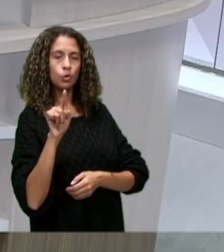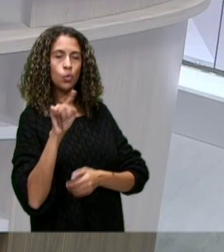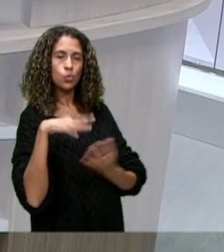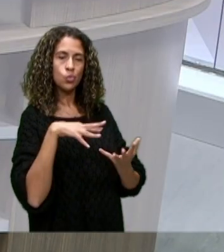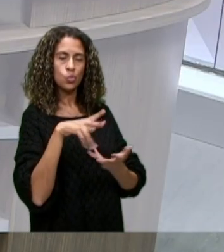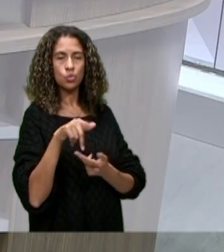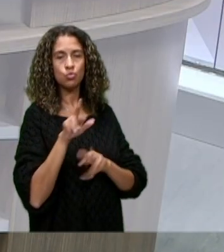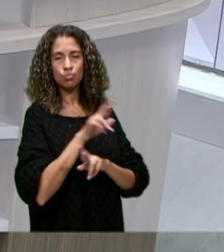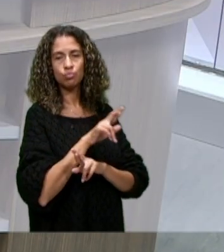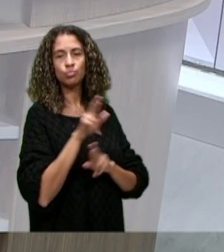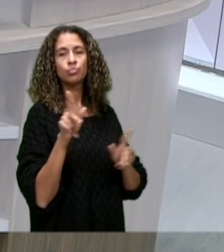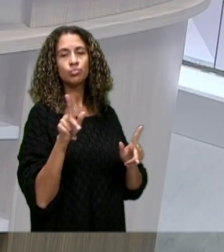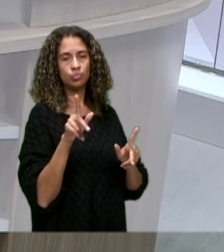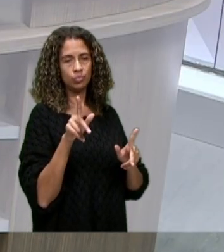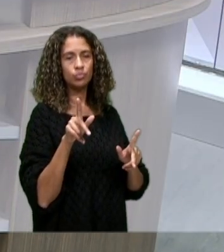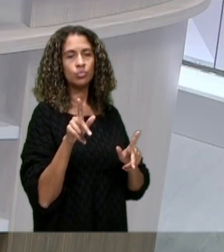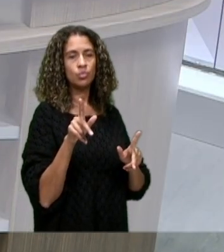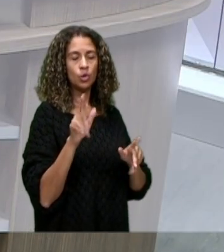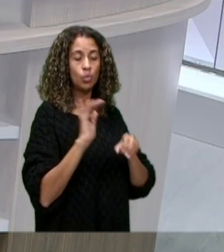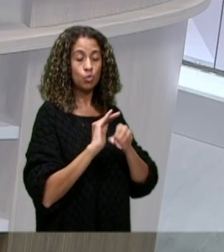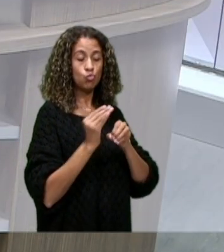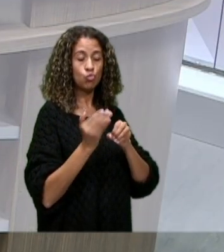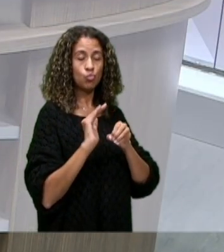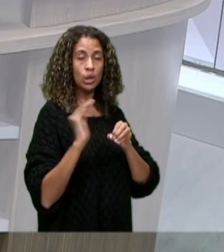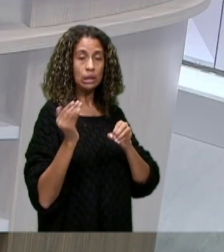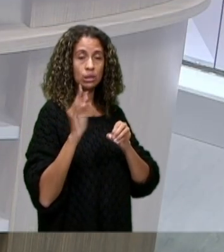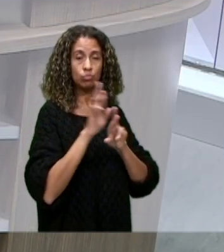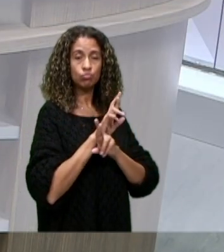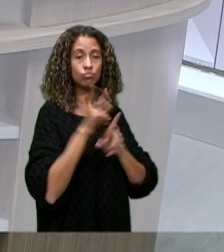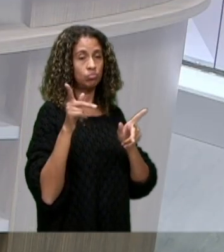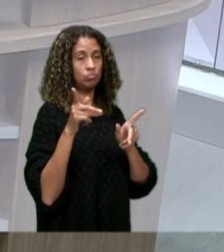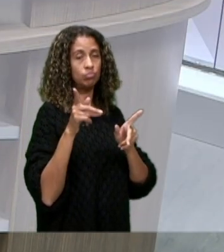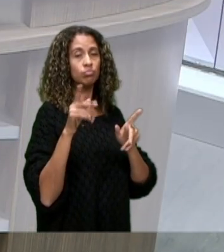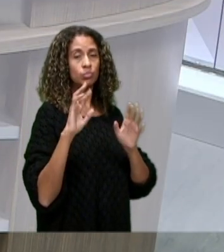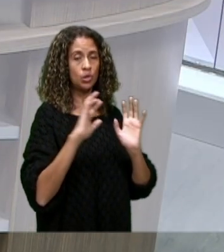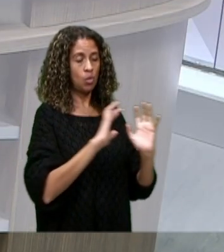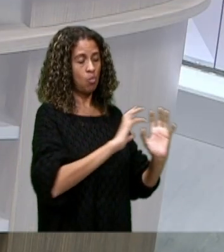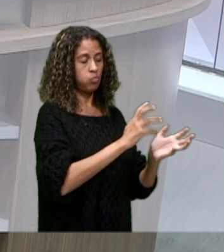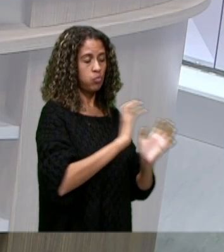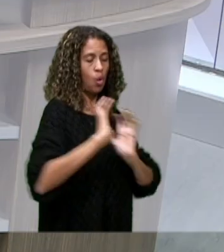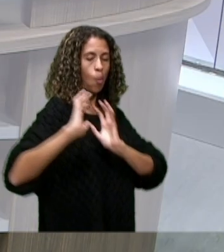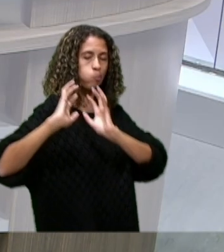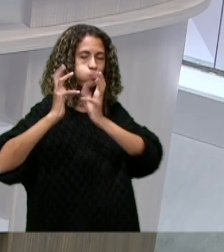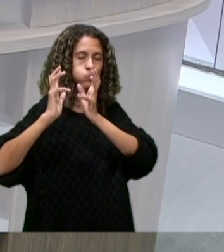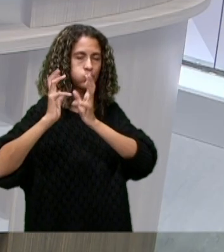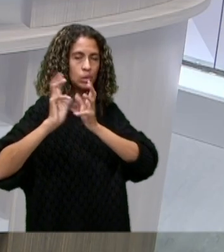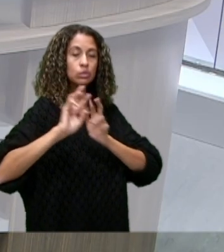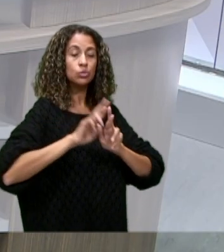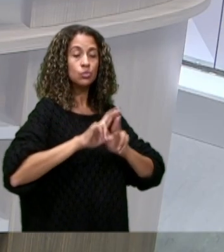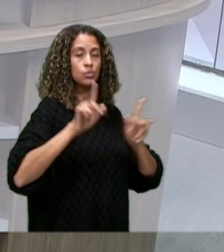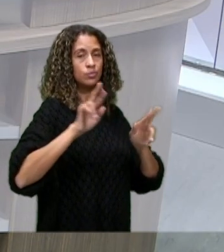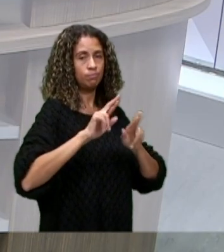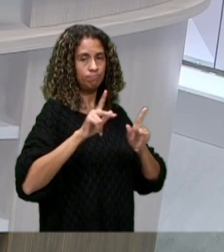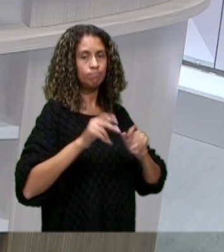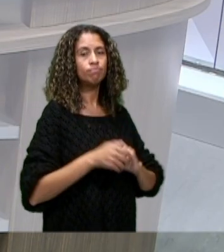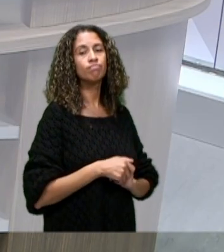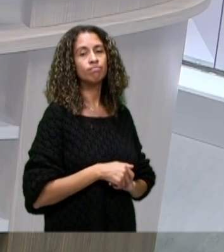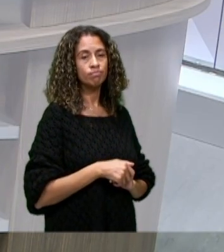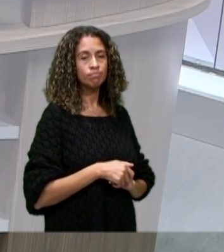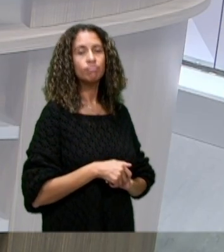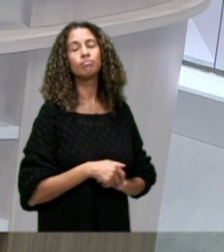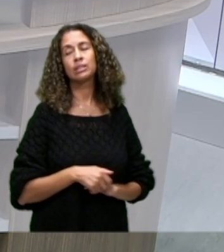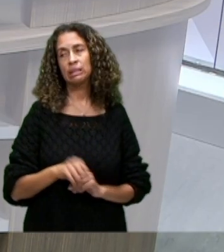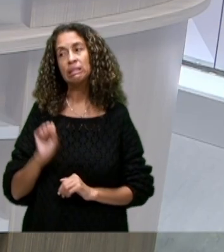alguma outra dimensão, sem nada daquilo. Foi por um outro caminho totalmente diferente. Bem melhor, inclusive, bem